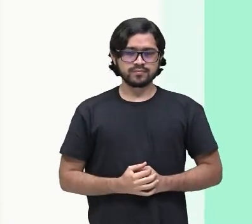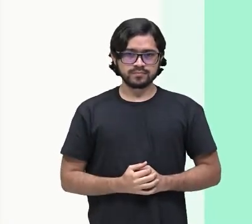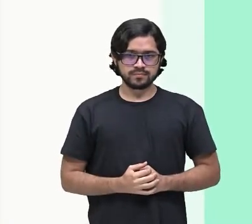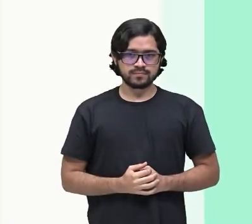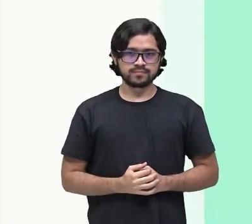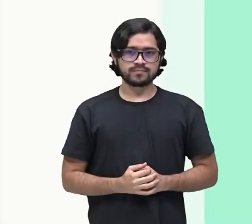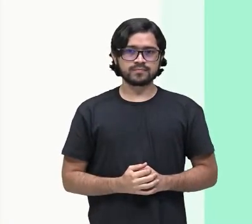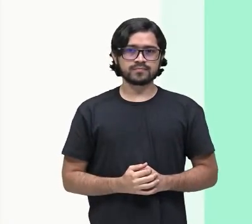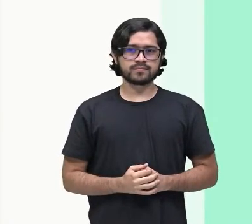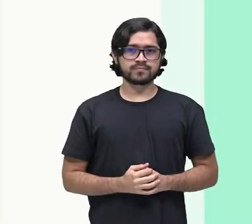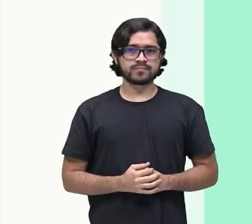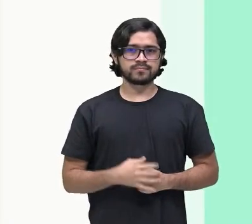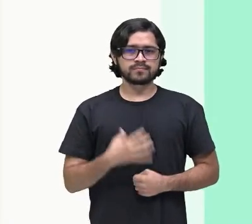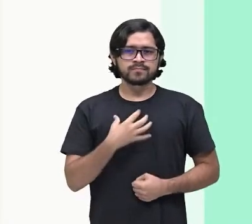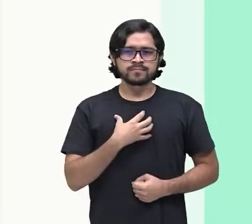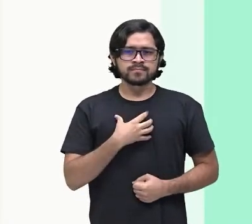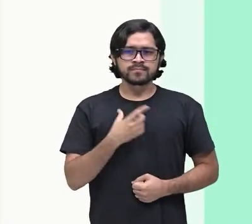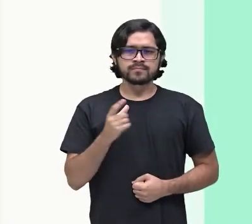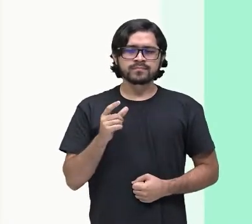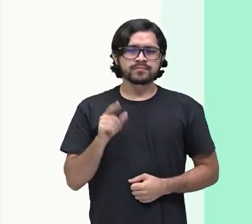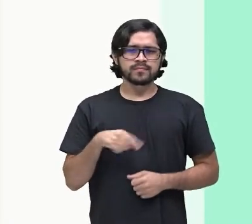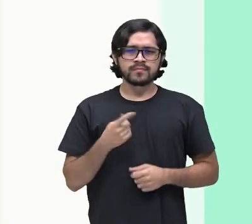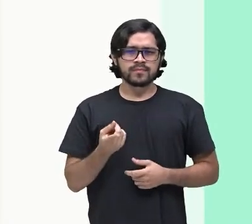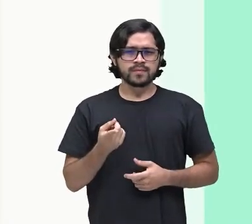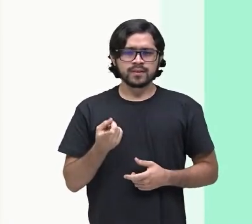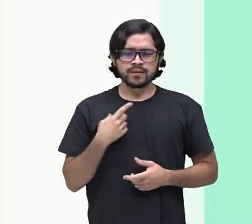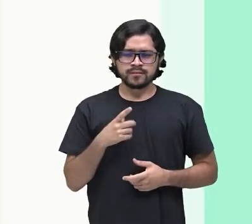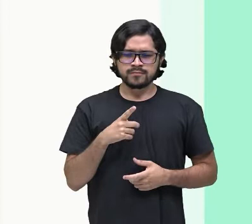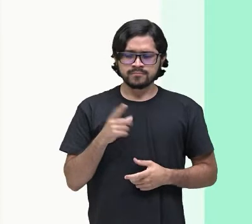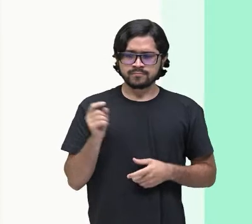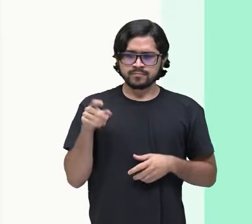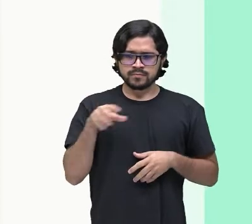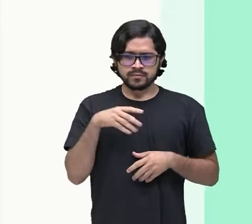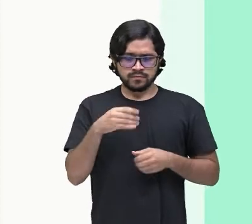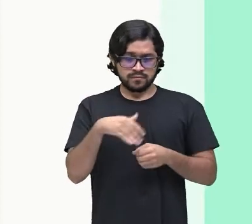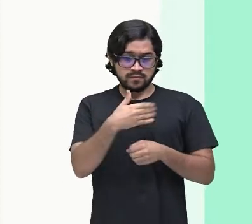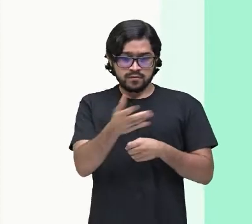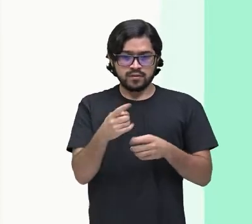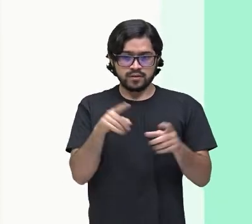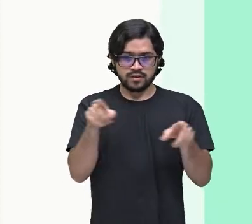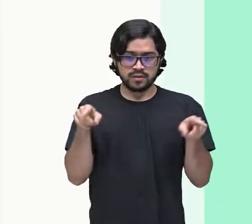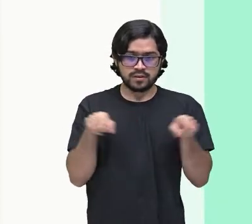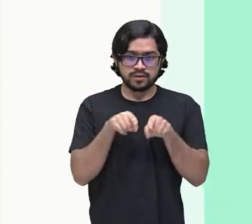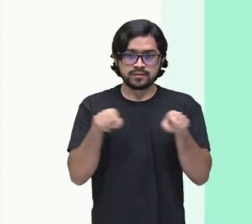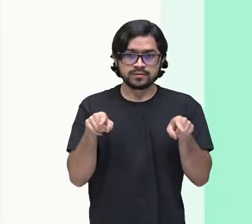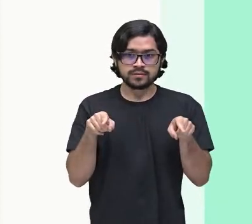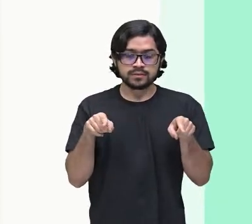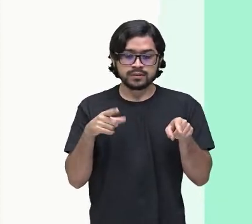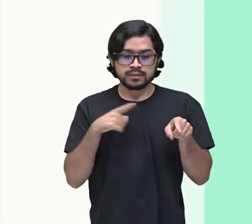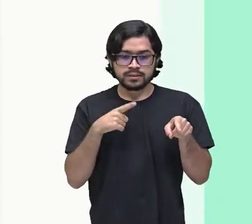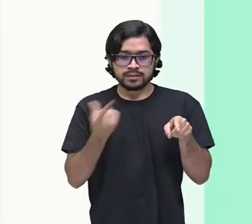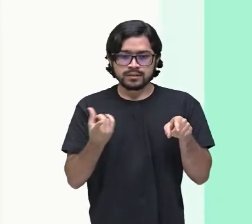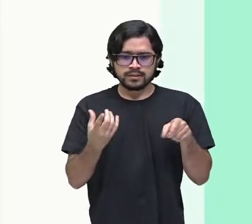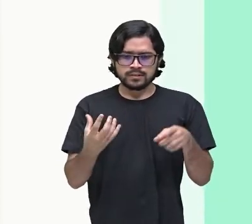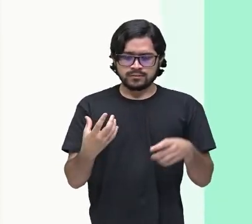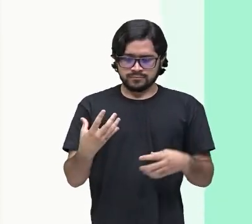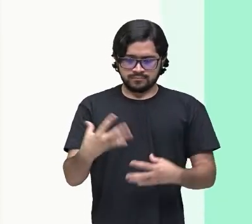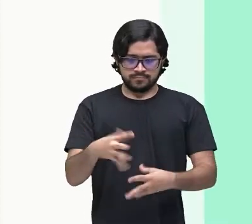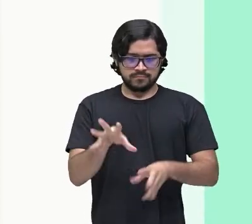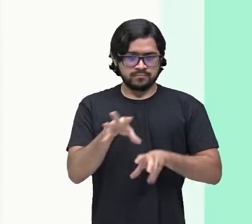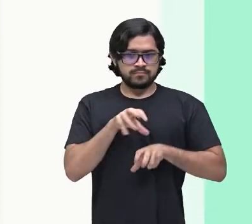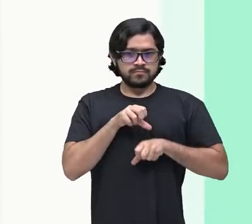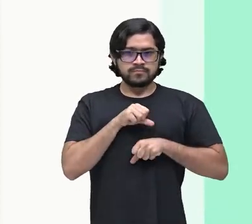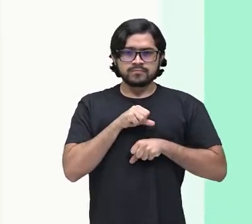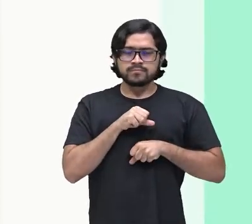Sensação é o processo pelo qual um estímulo externo ou interno provoca uma reação específica, produzindo